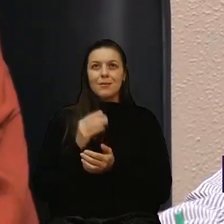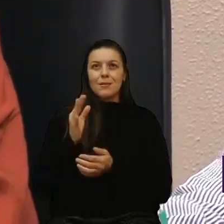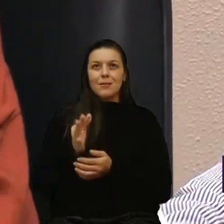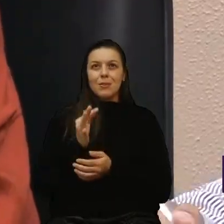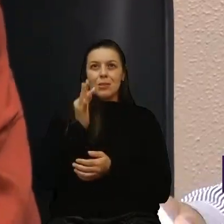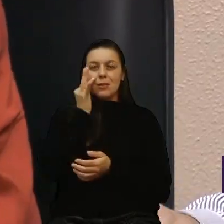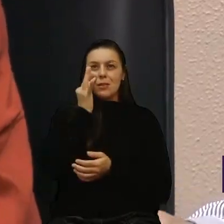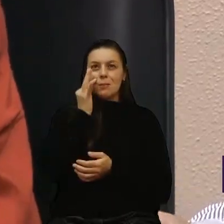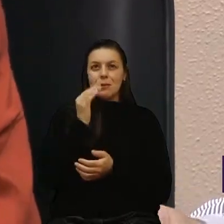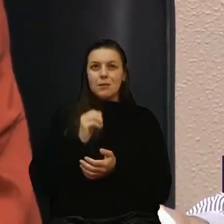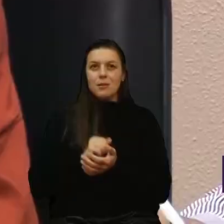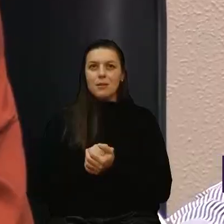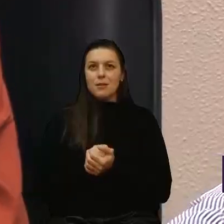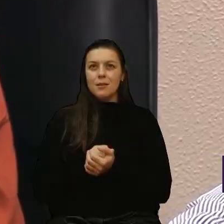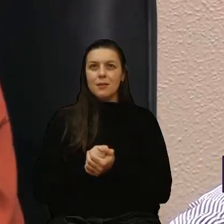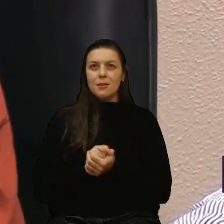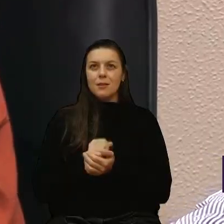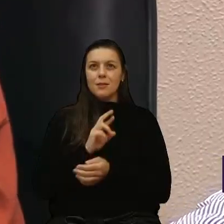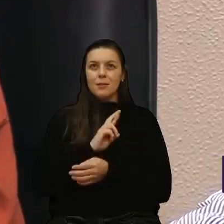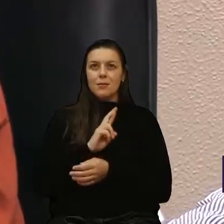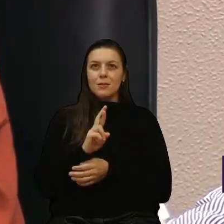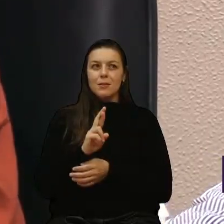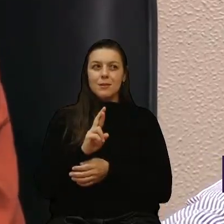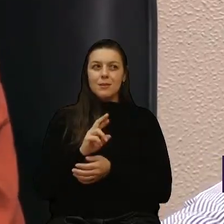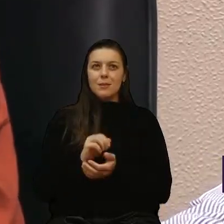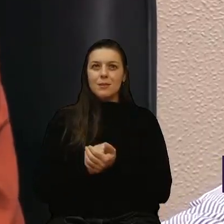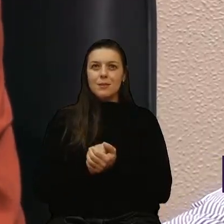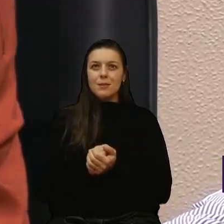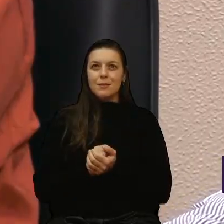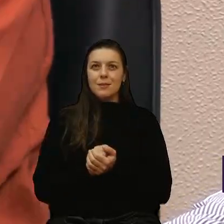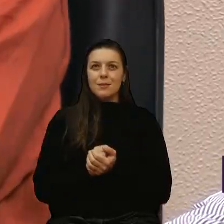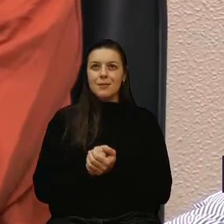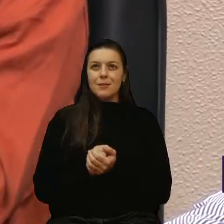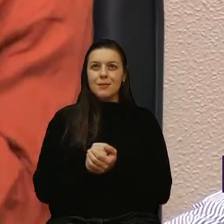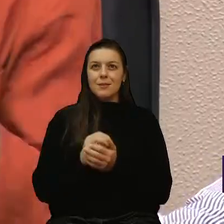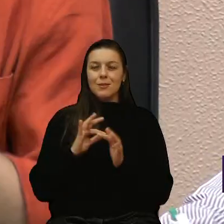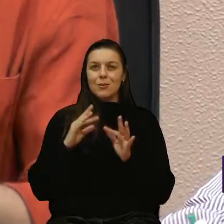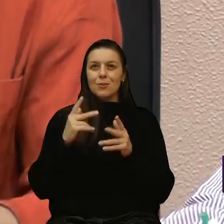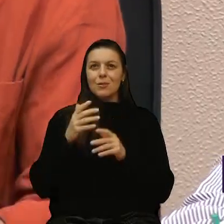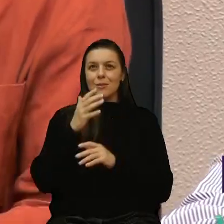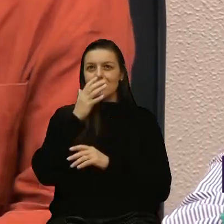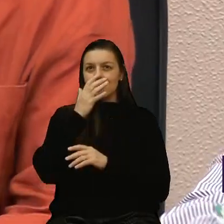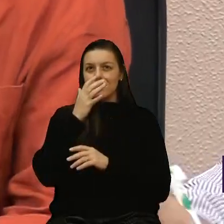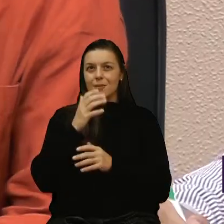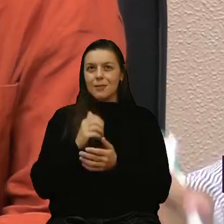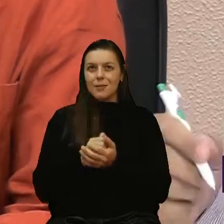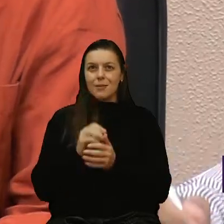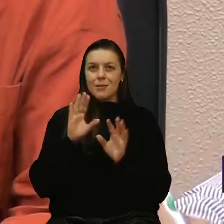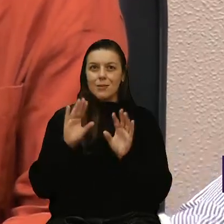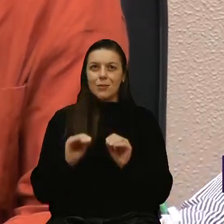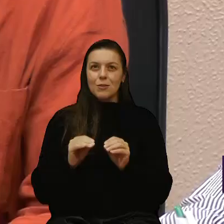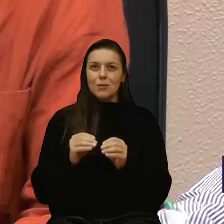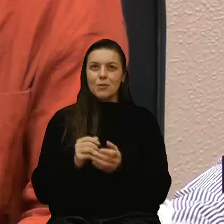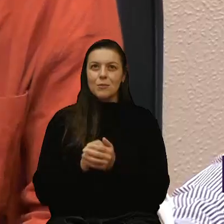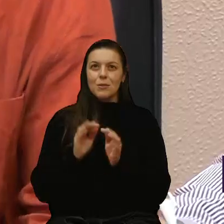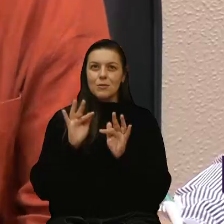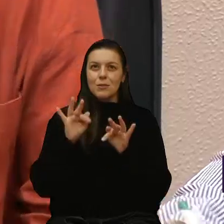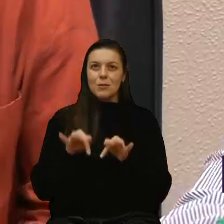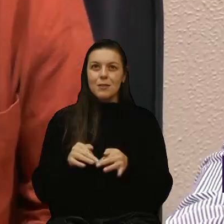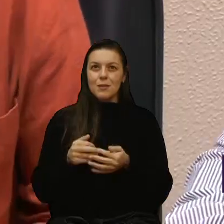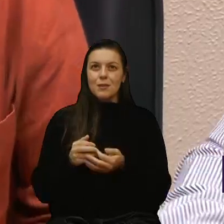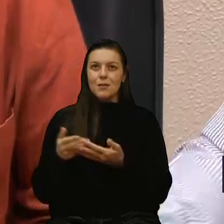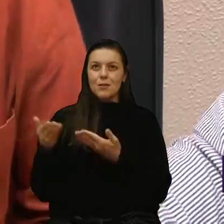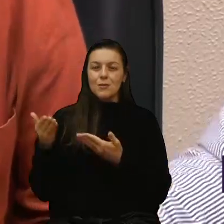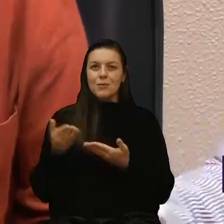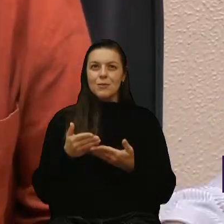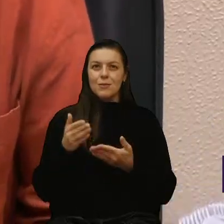das autoridades, representantes das entidades e amigos que nos prestigiaram nessa noite. Para finalizar, convido